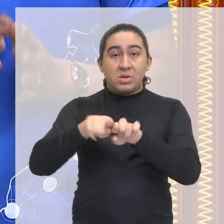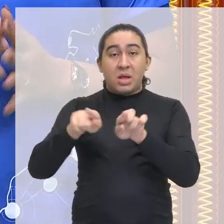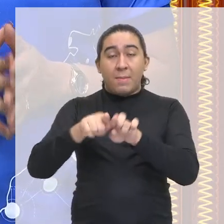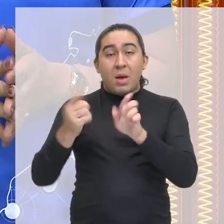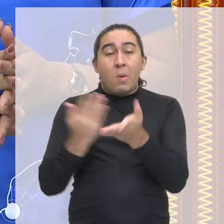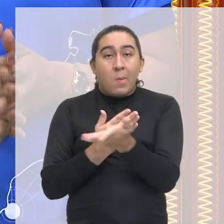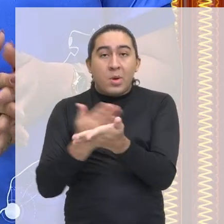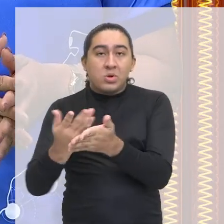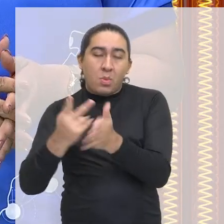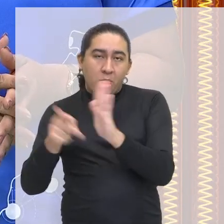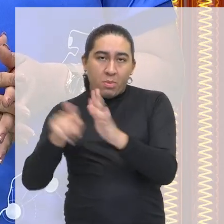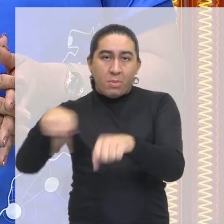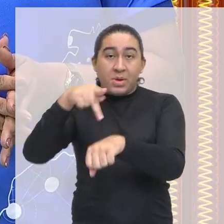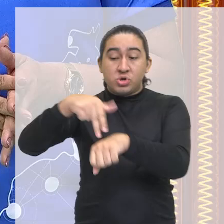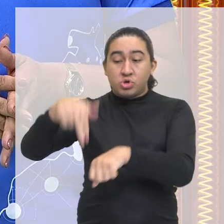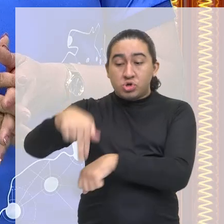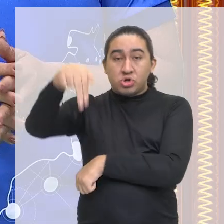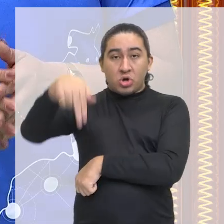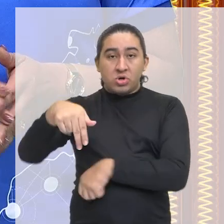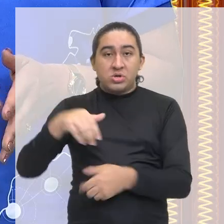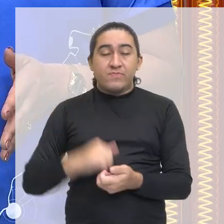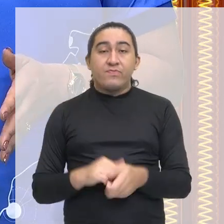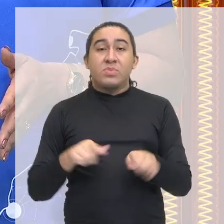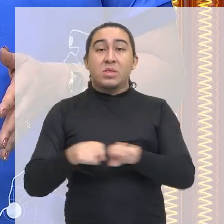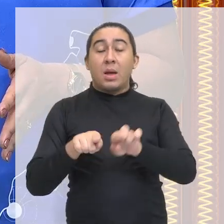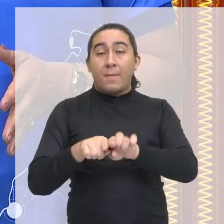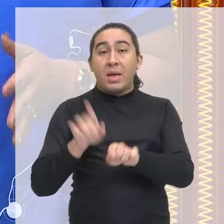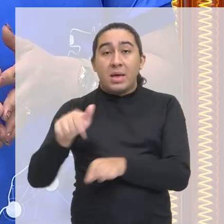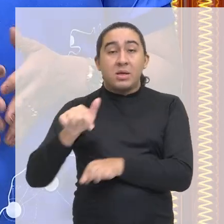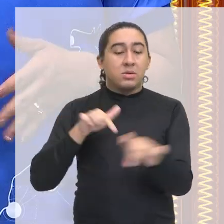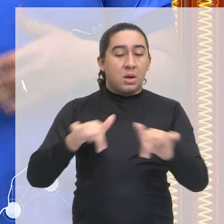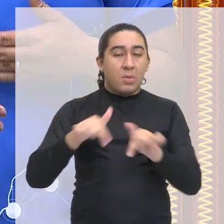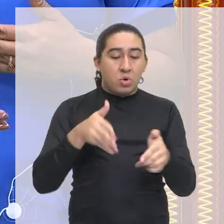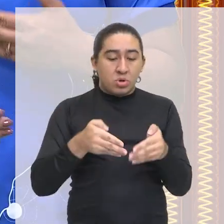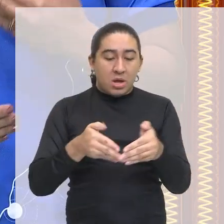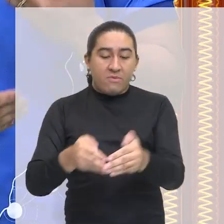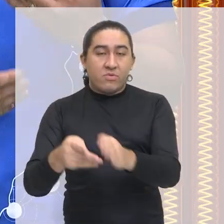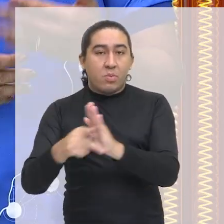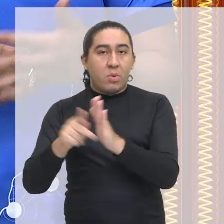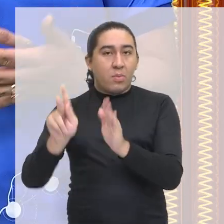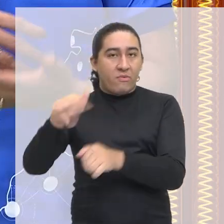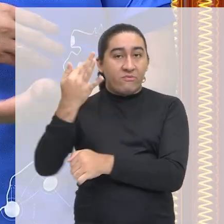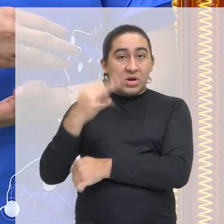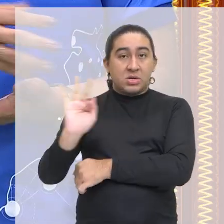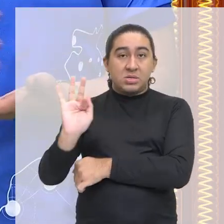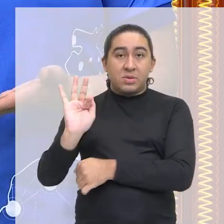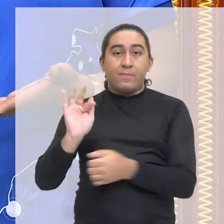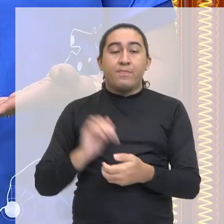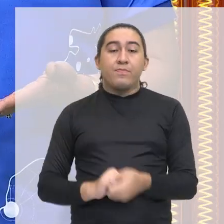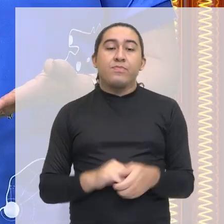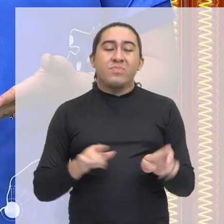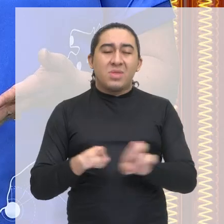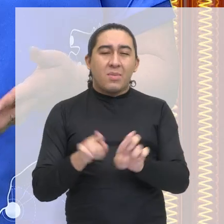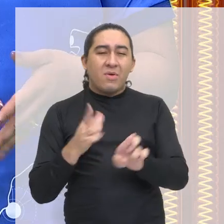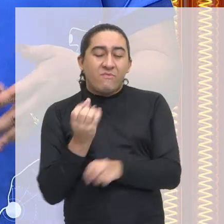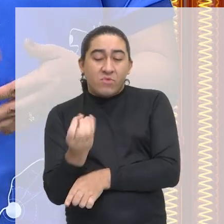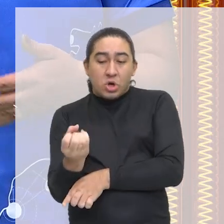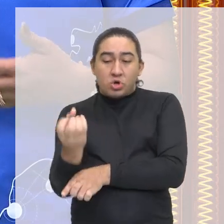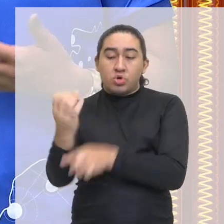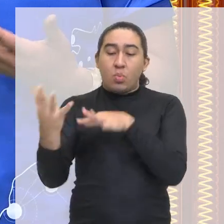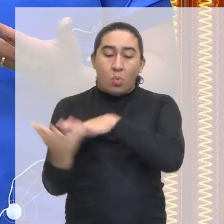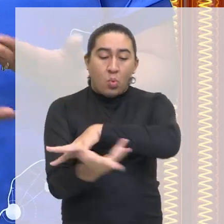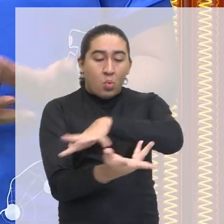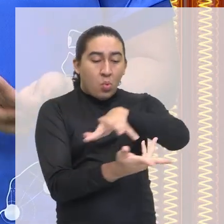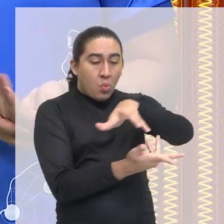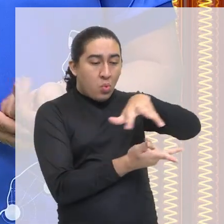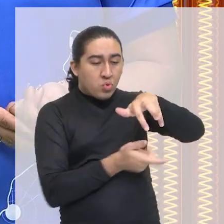Norte. Conheceu o mundo ao trabalhar em um navio francês. E aí ele passou por várias partes, né, do mundo e